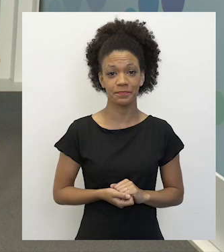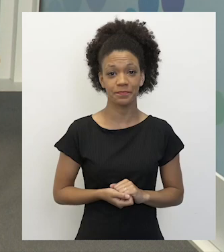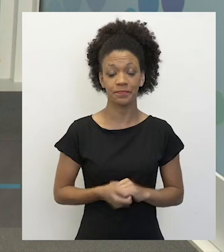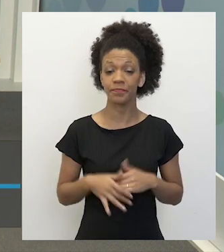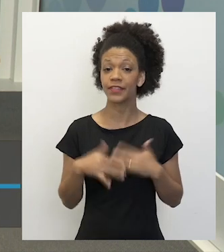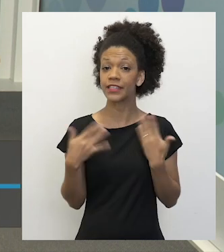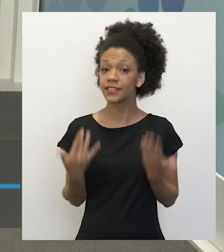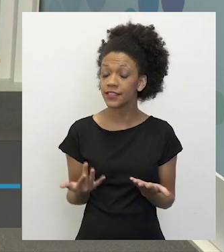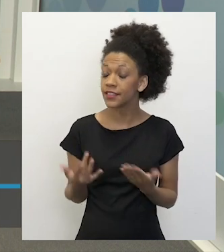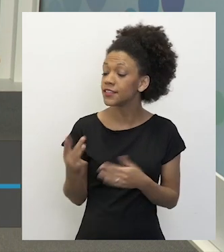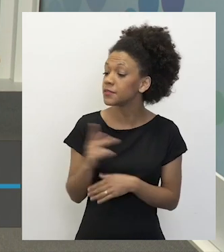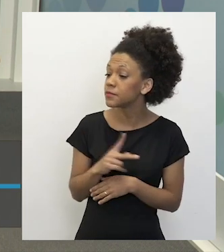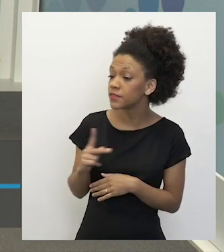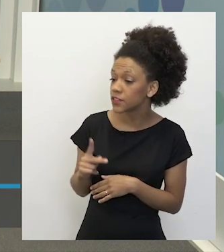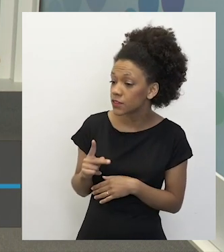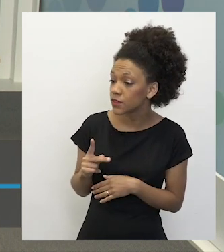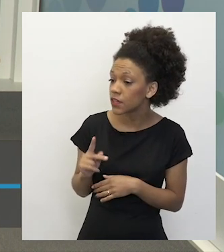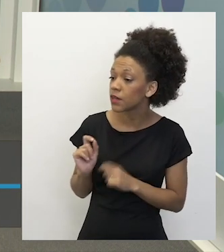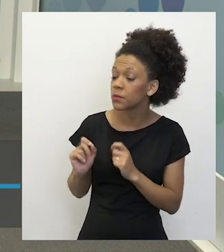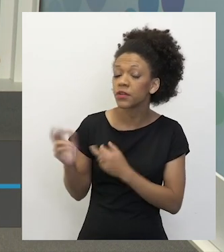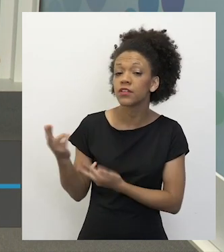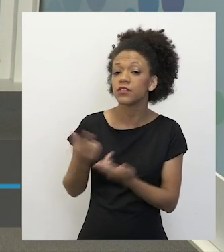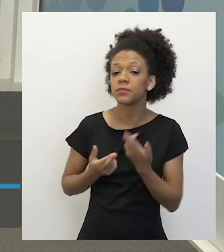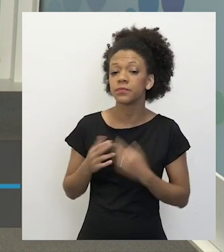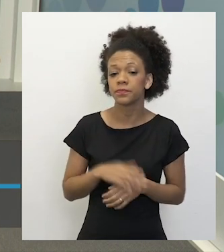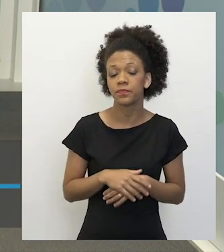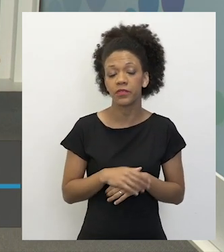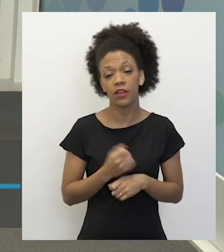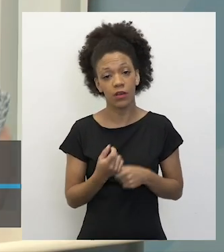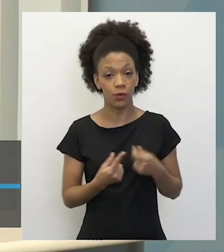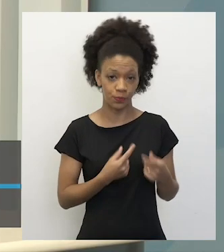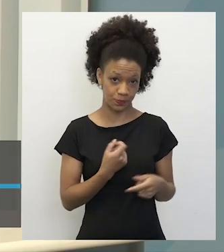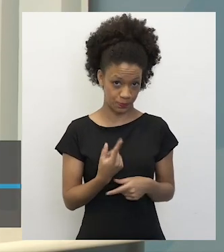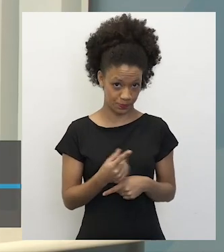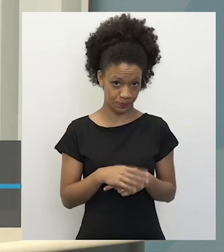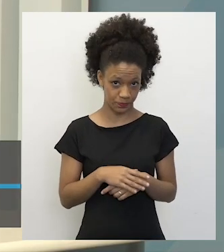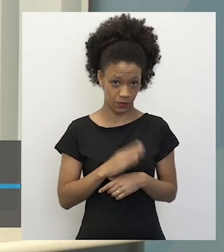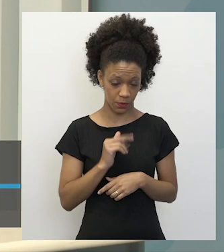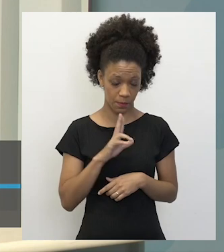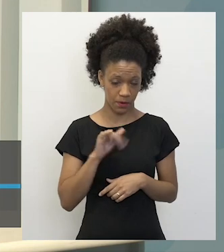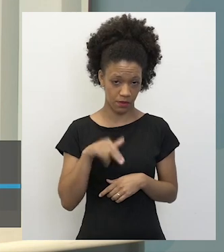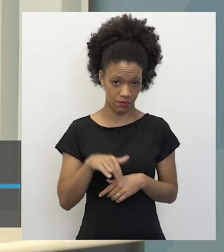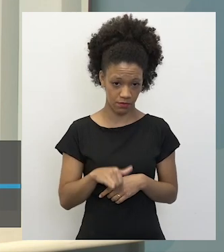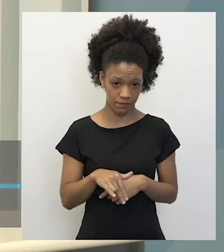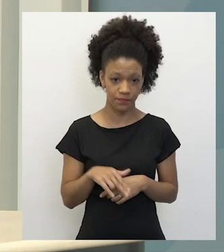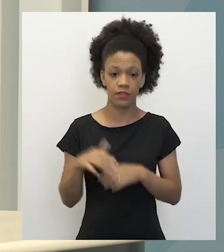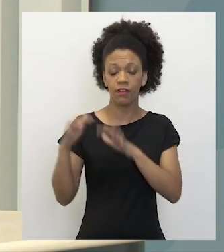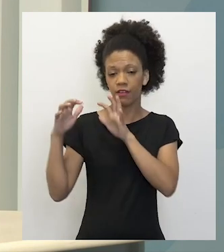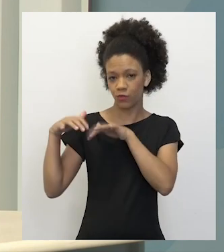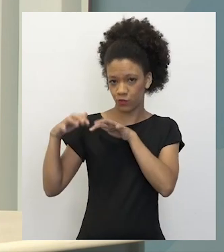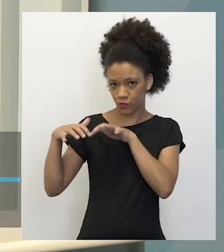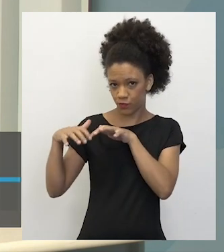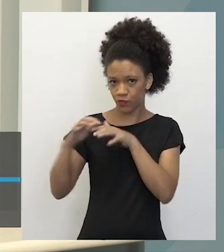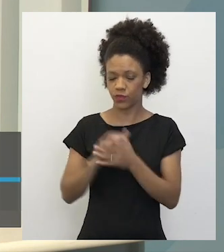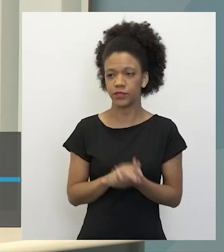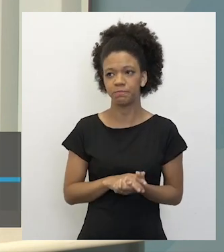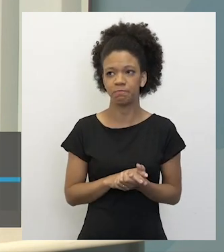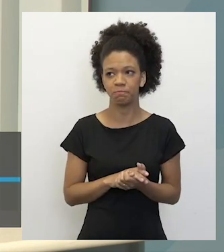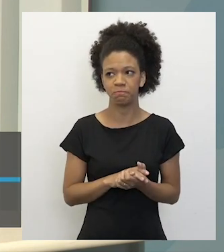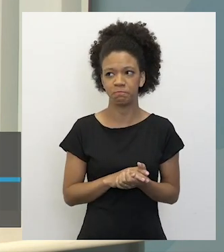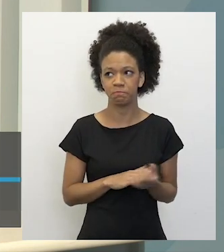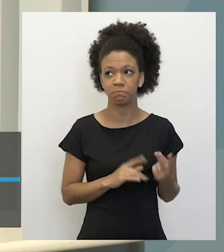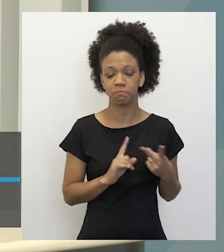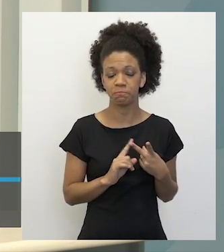E a ideia, o que eles Vamos lá. colocaram? Uns estão colocando, o Brian colocou a causa da chuva, aí